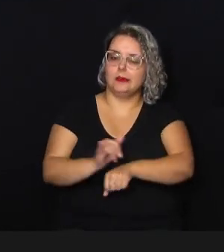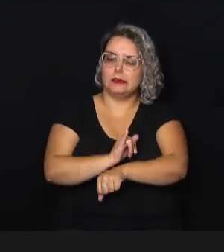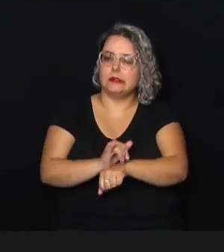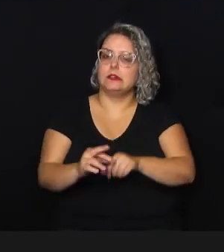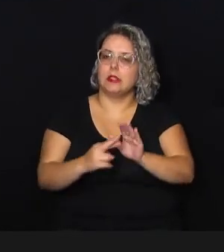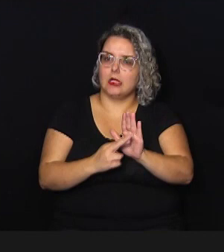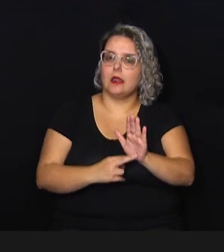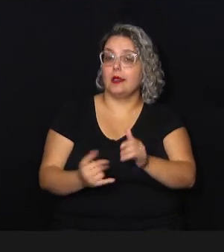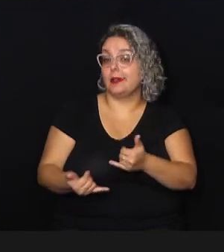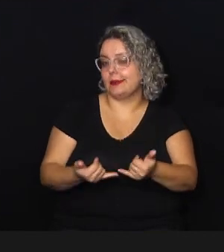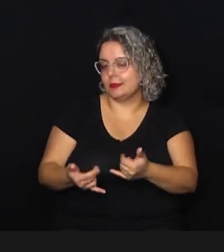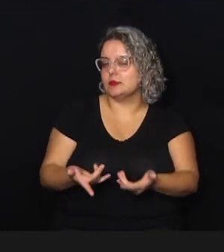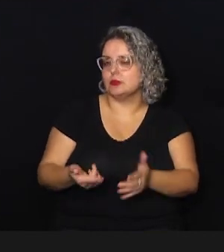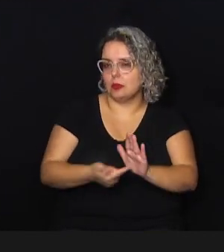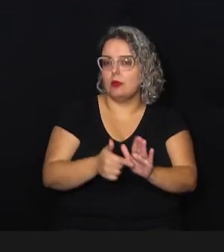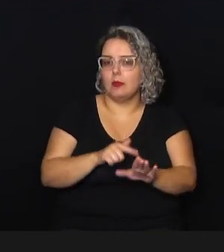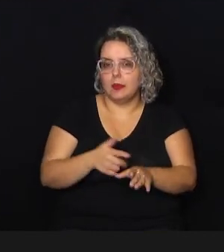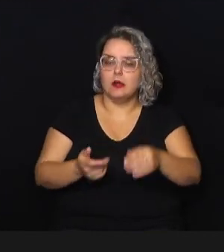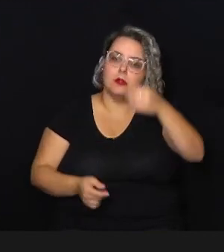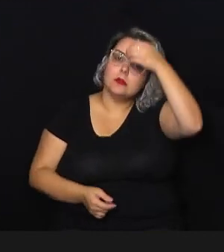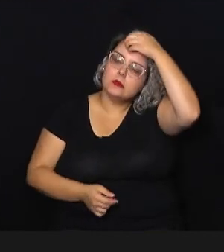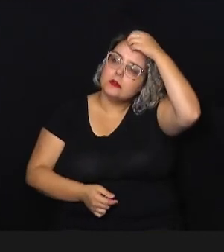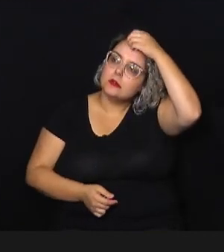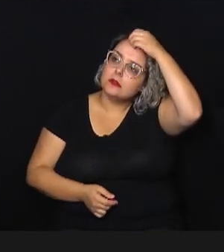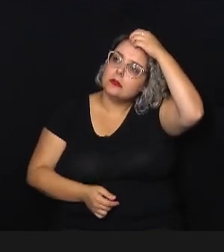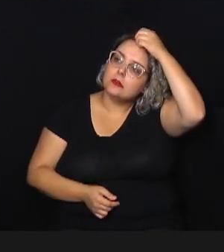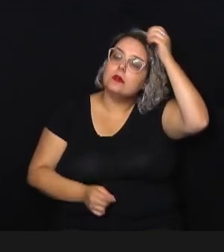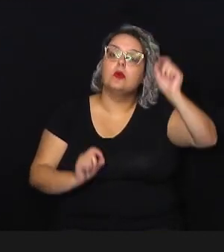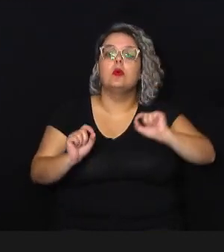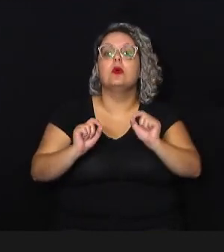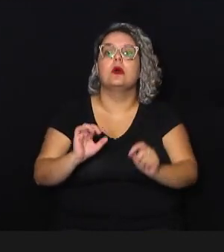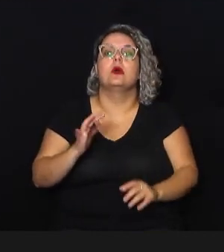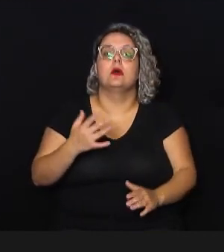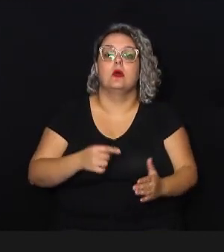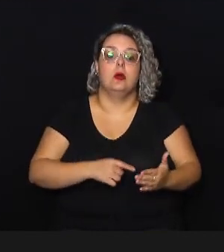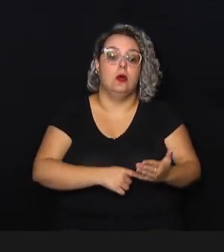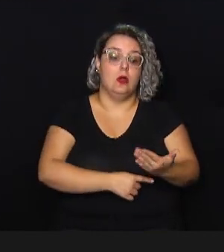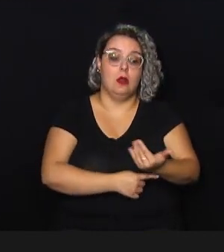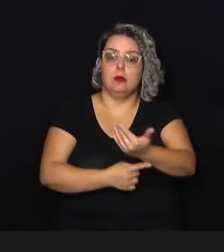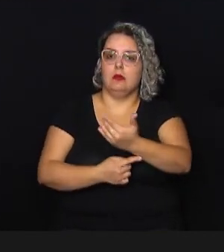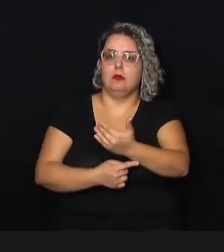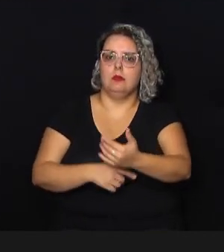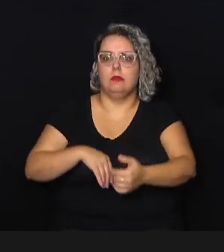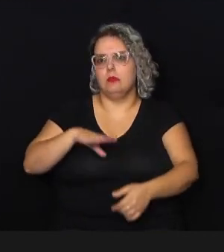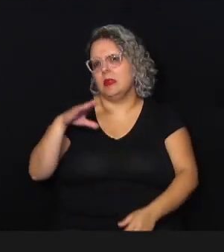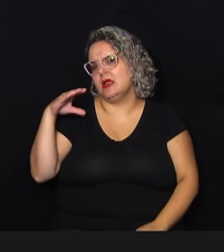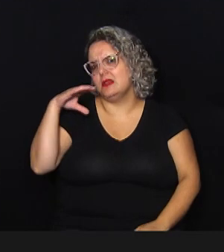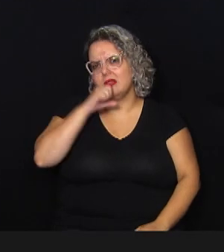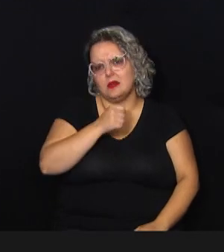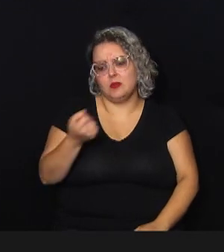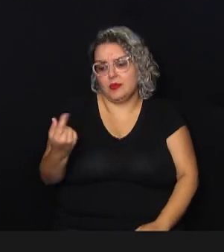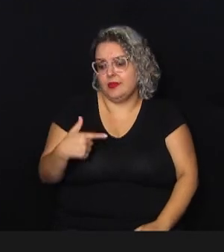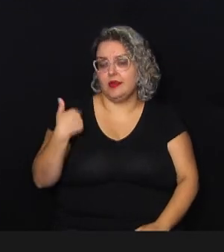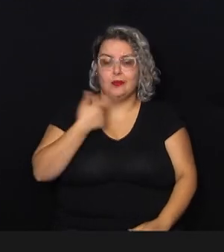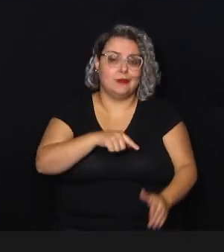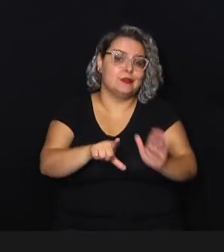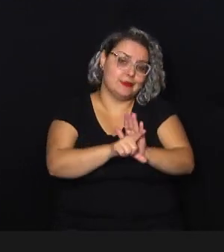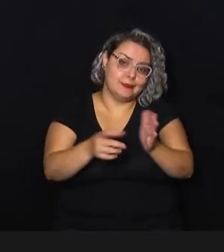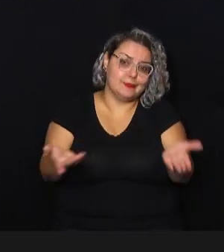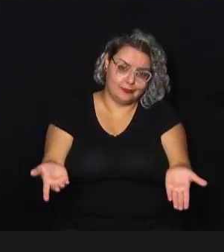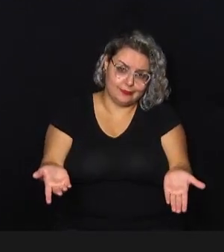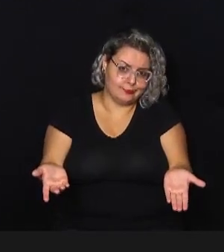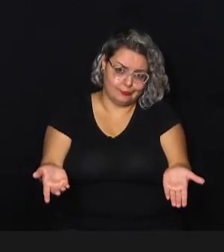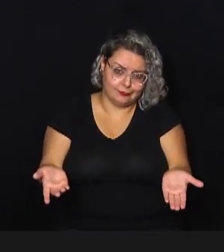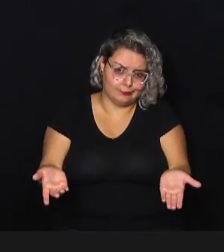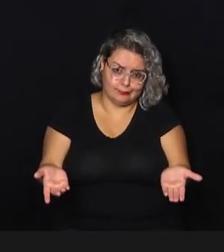com a tecnologia é que ela avança exponencialmente muito mais rápido do que as nossas leis, né? O que